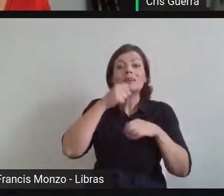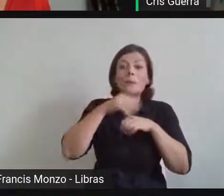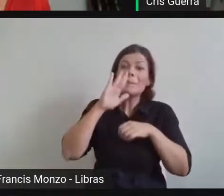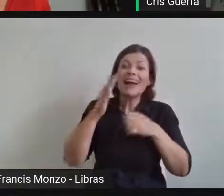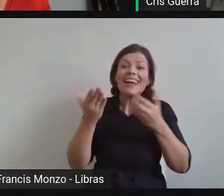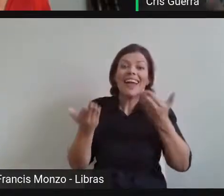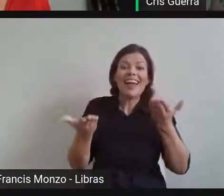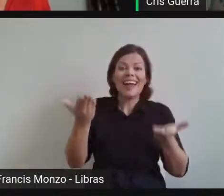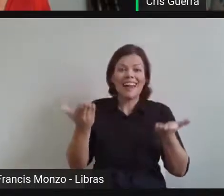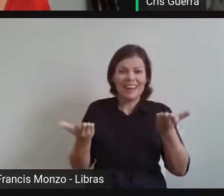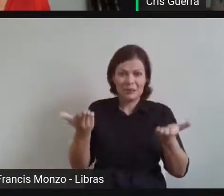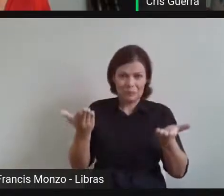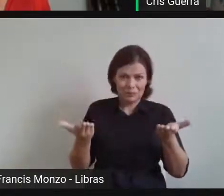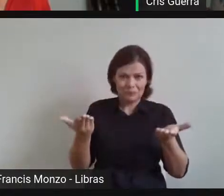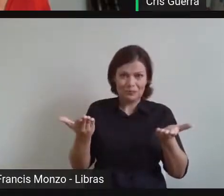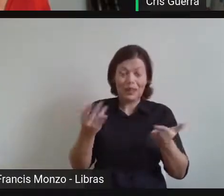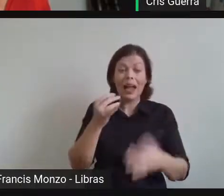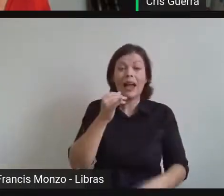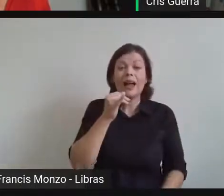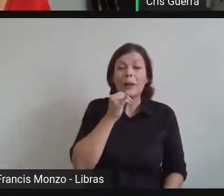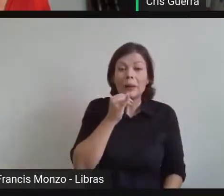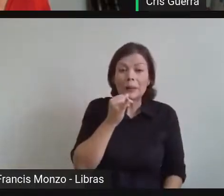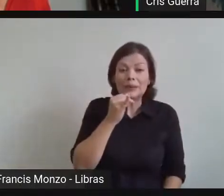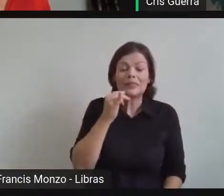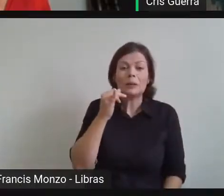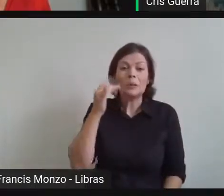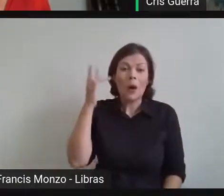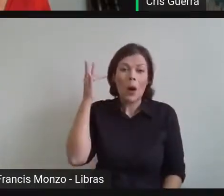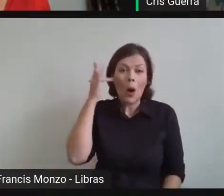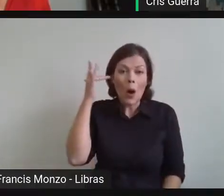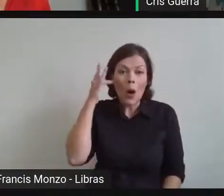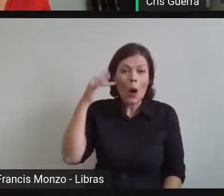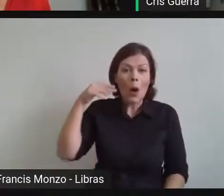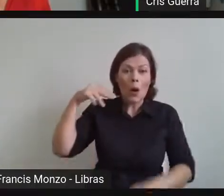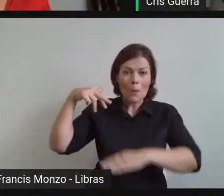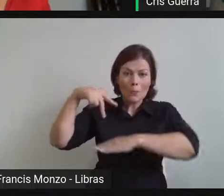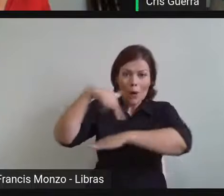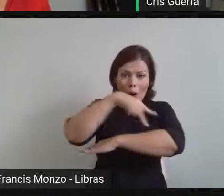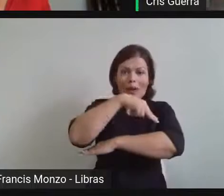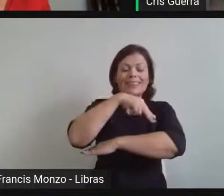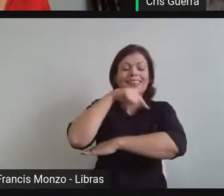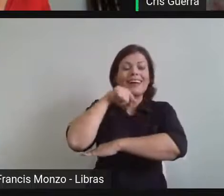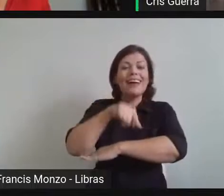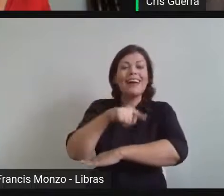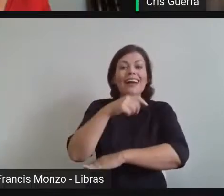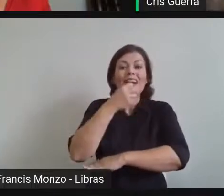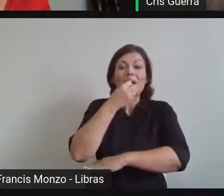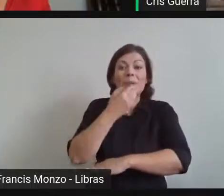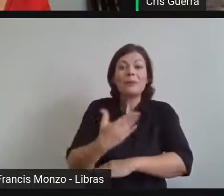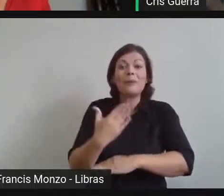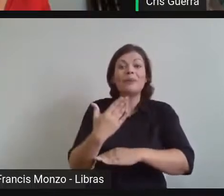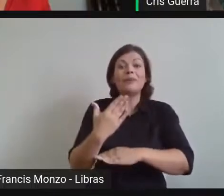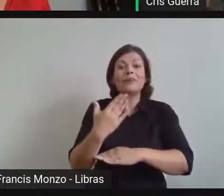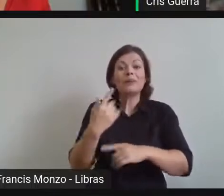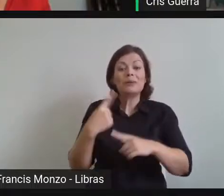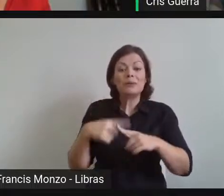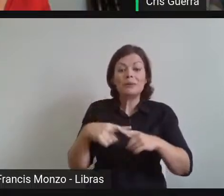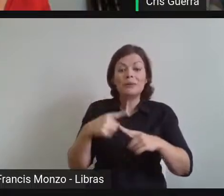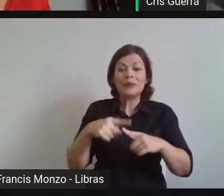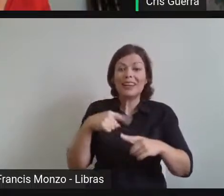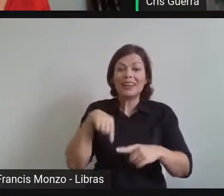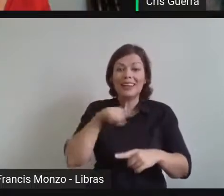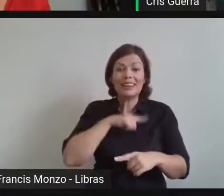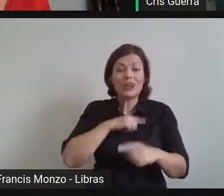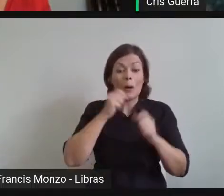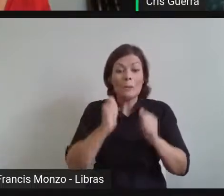moda, é a possibilidade que a moda traz pra gente, da gente mudar de opinião, né? Então, um dia você tá usando um sapato, não,